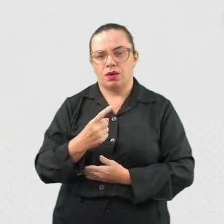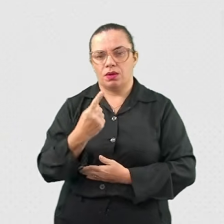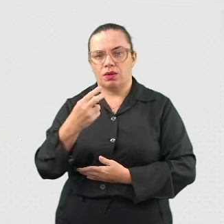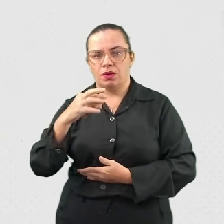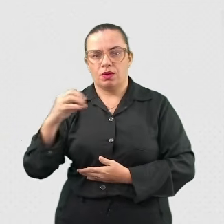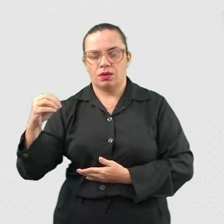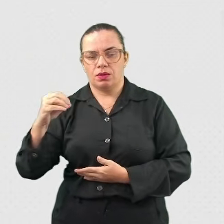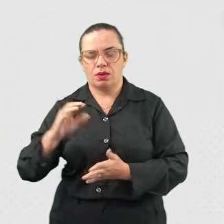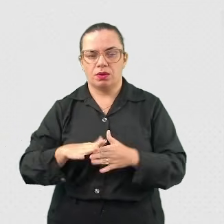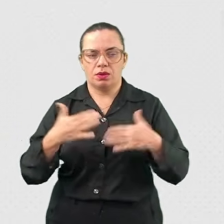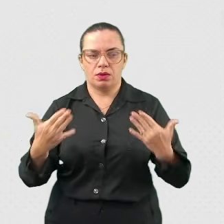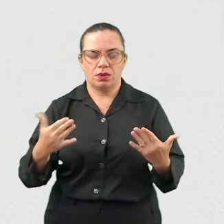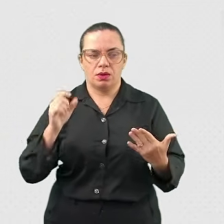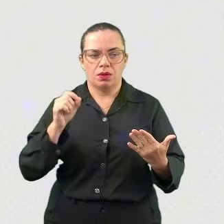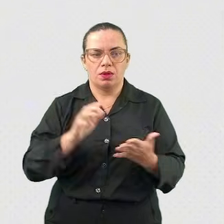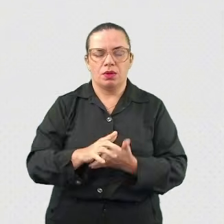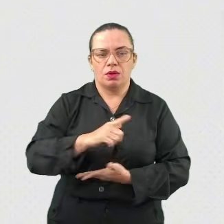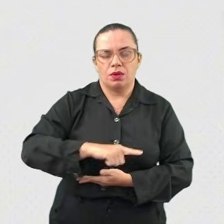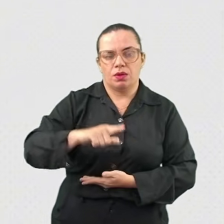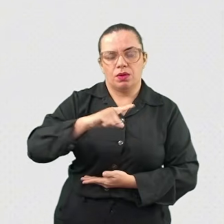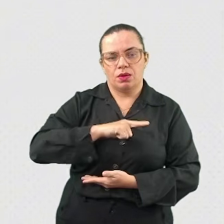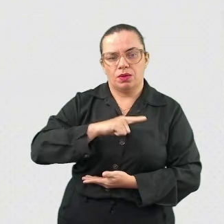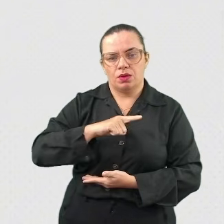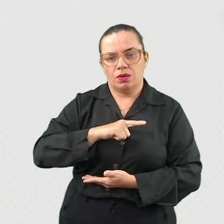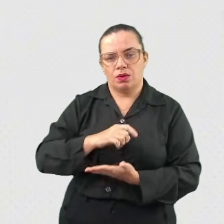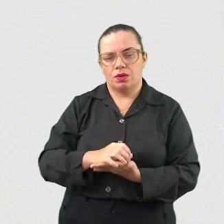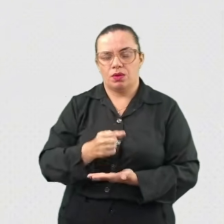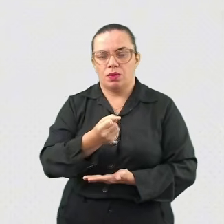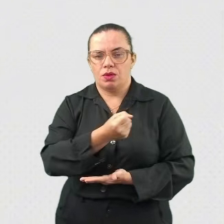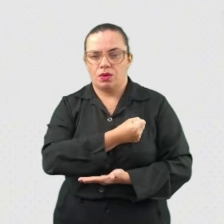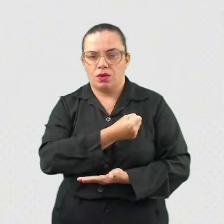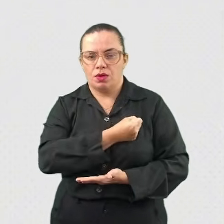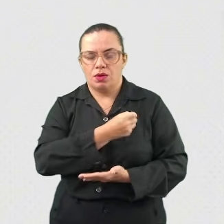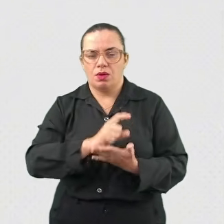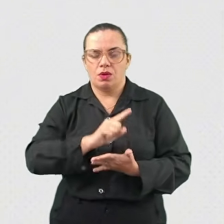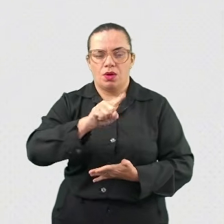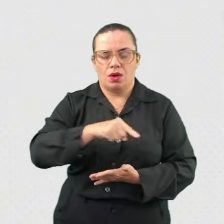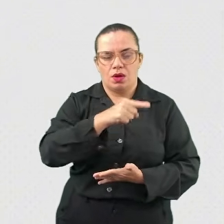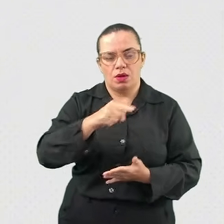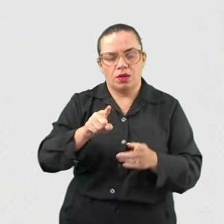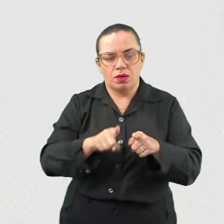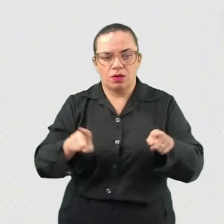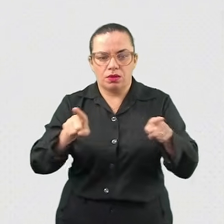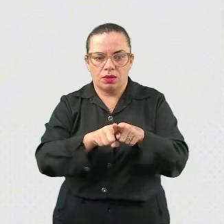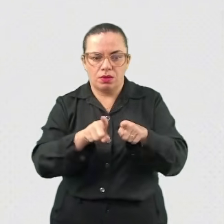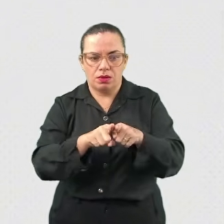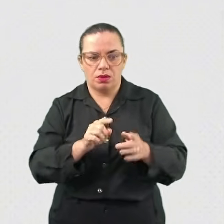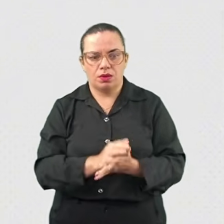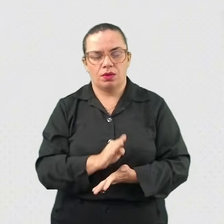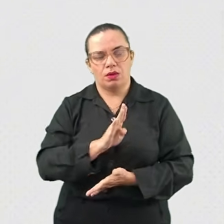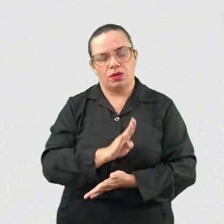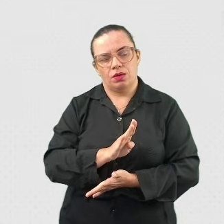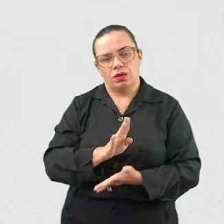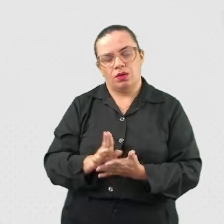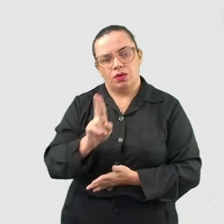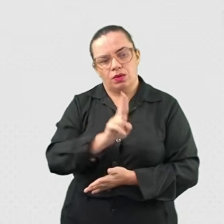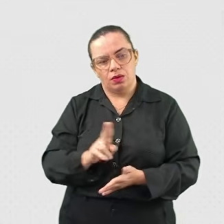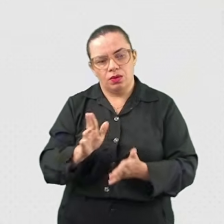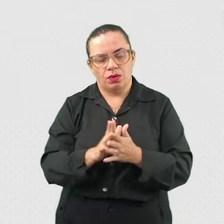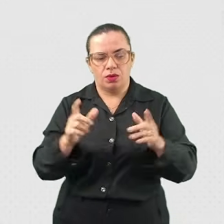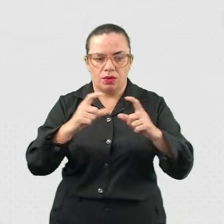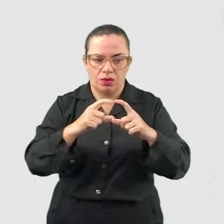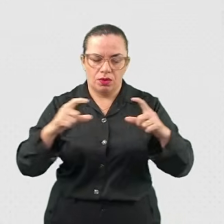Beleza? E aí você tem aí o valor de alfa e o valor de beta, usando aí a fórmula que nós vimos, que é da soma dos